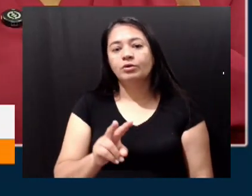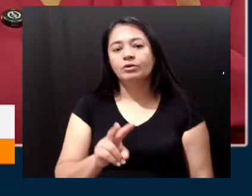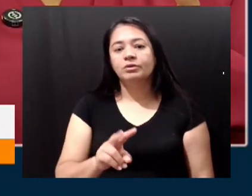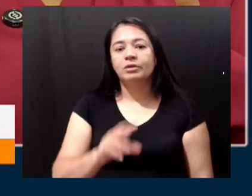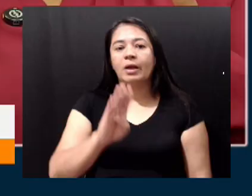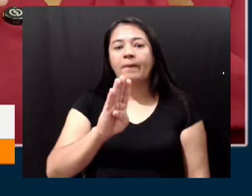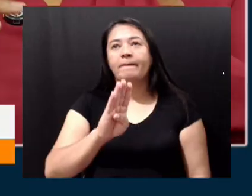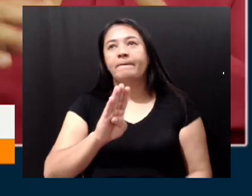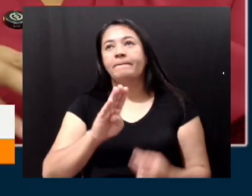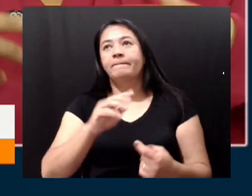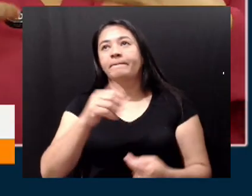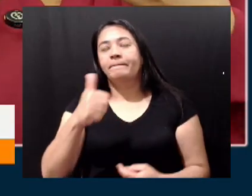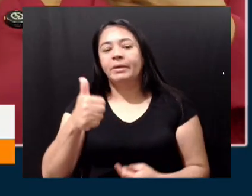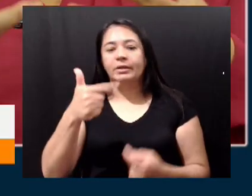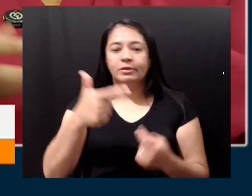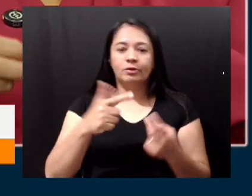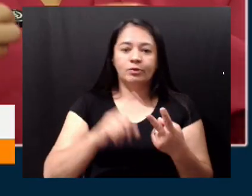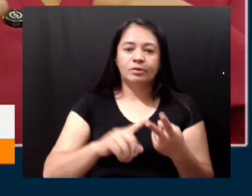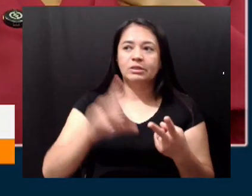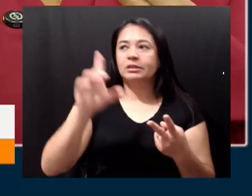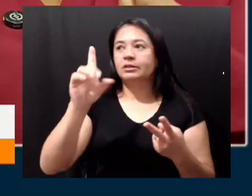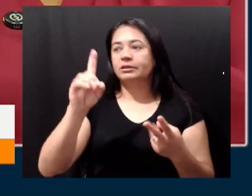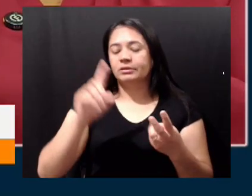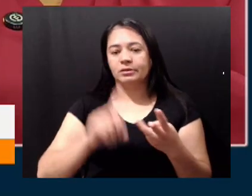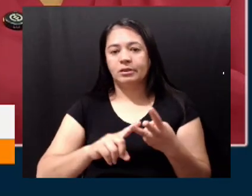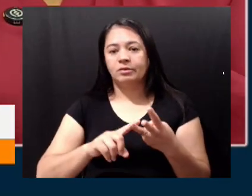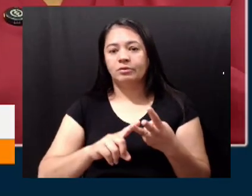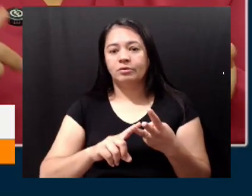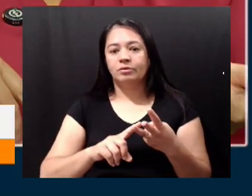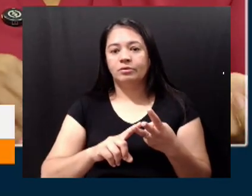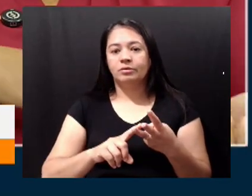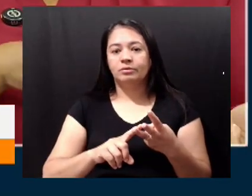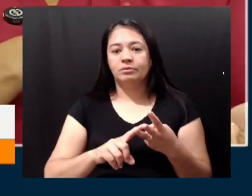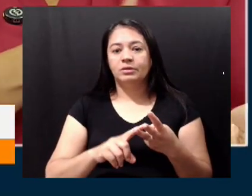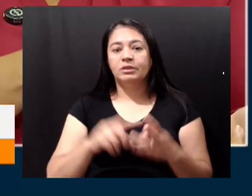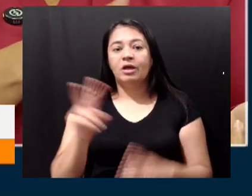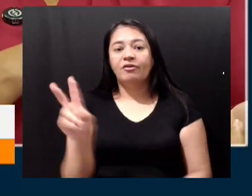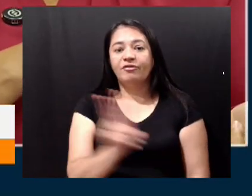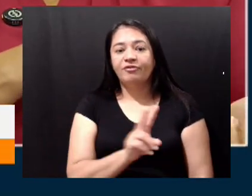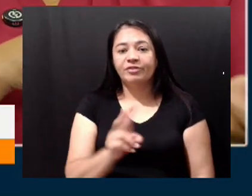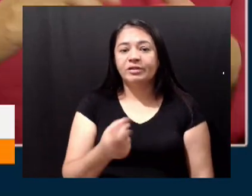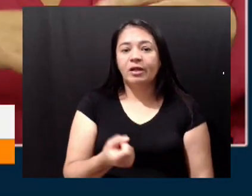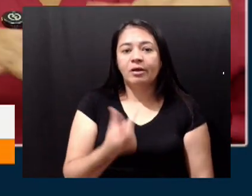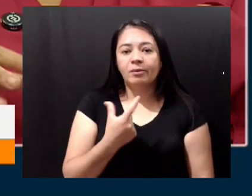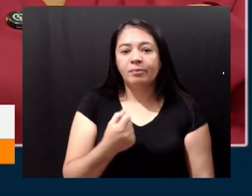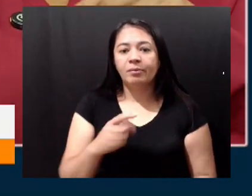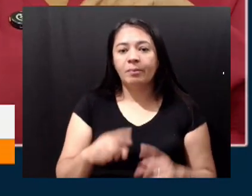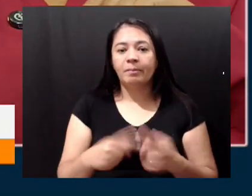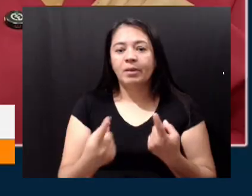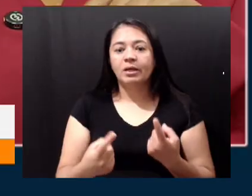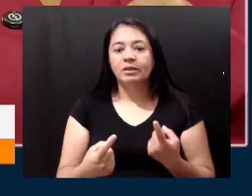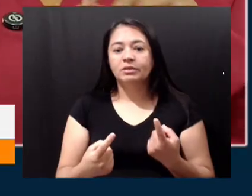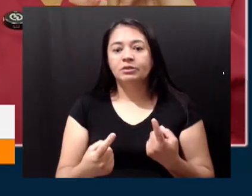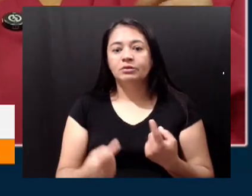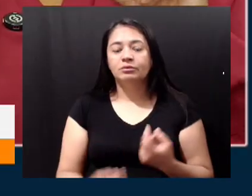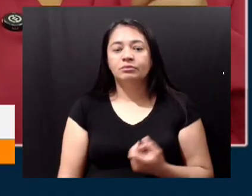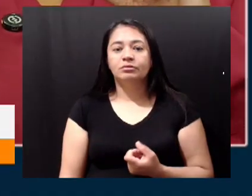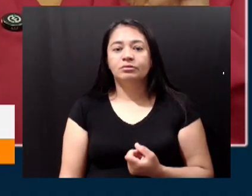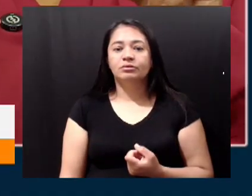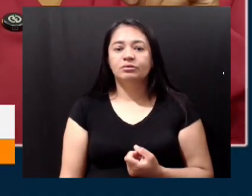vitamina D, né, reposição de vitamina, mas com soro. Como é o nome?